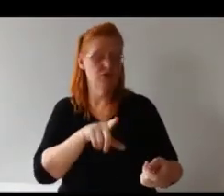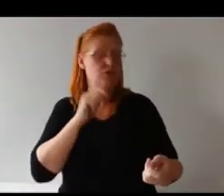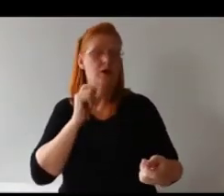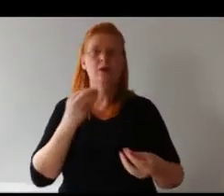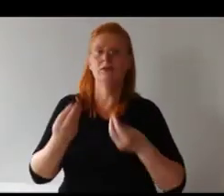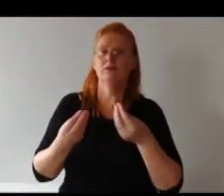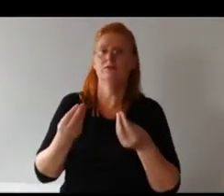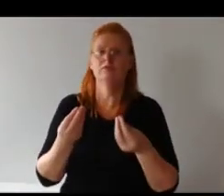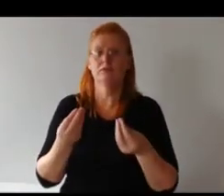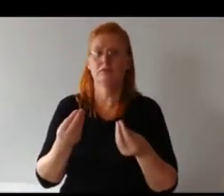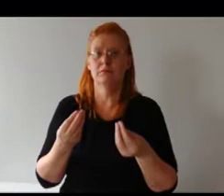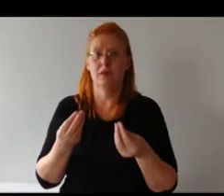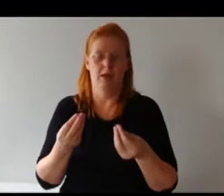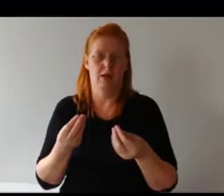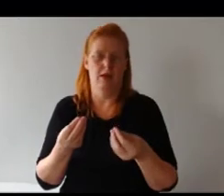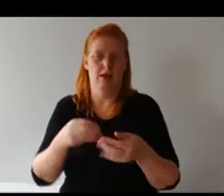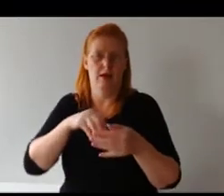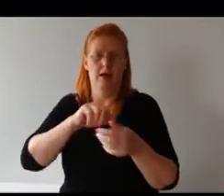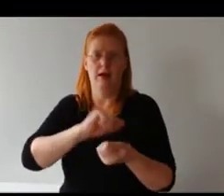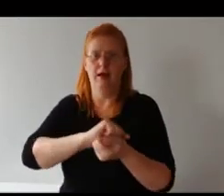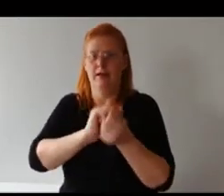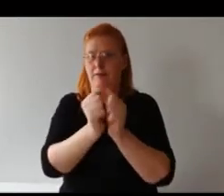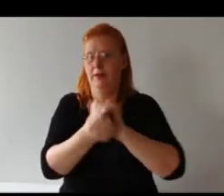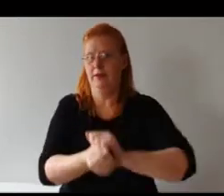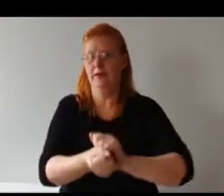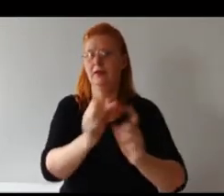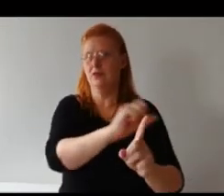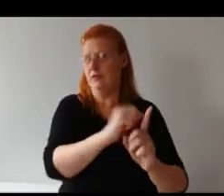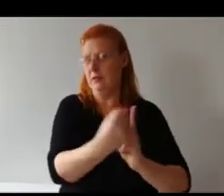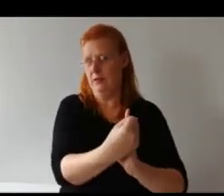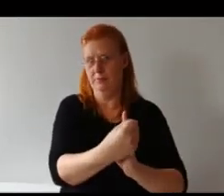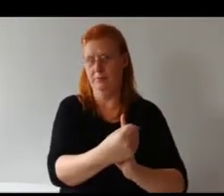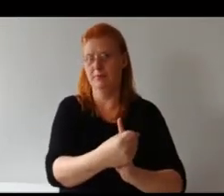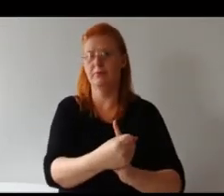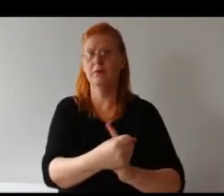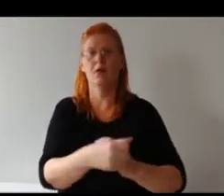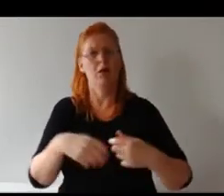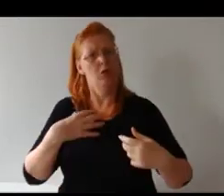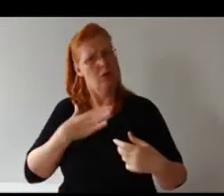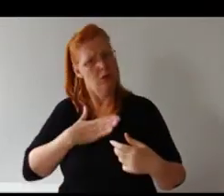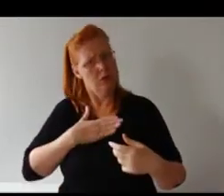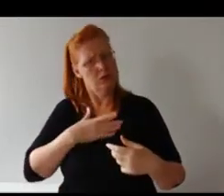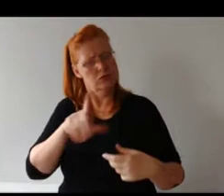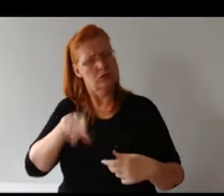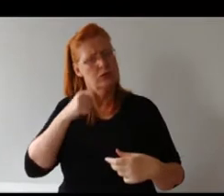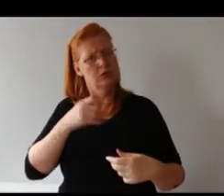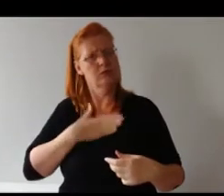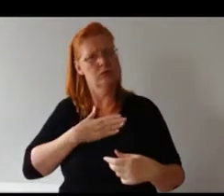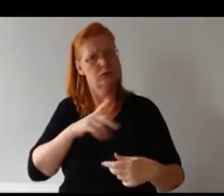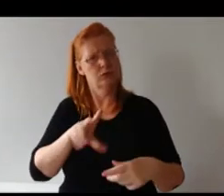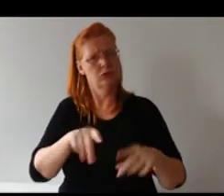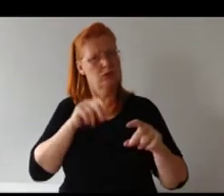ser adequada à sociedade que vivemos. No caso, a gente precisa fazer as nossas próprias escolhas.